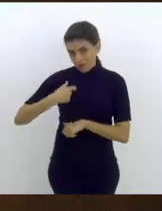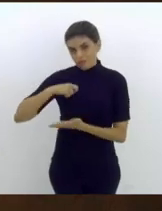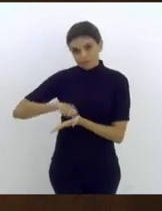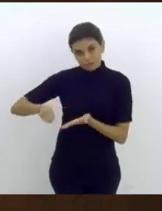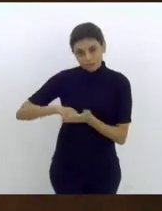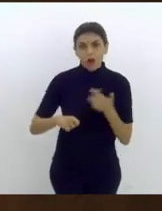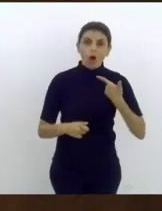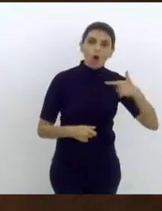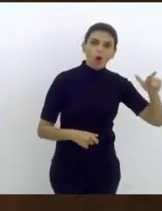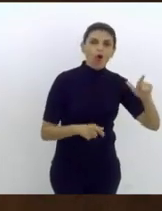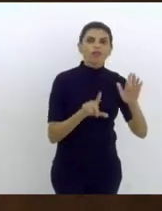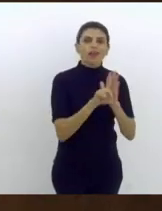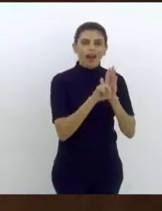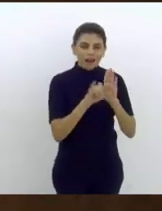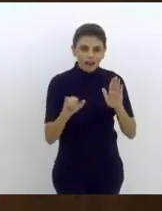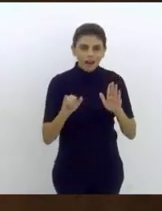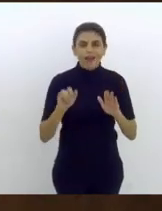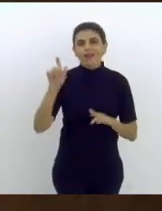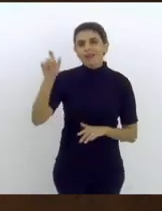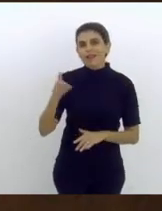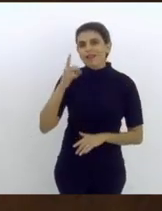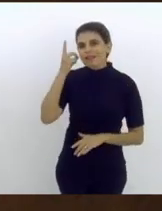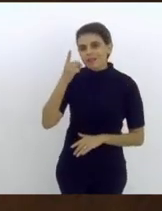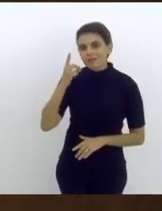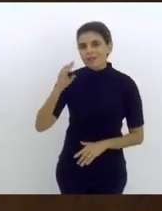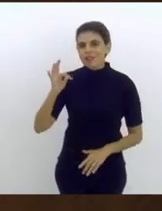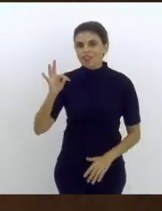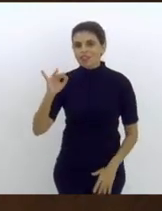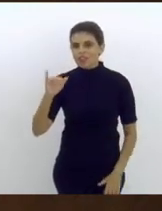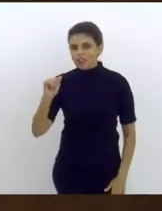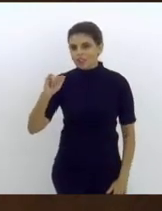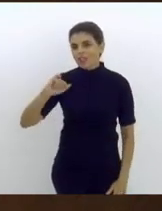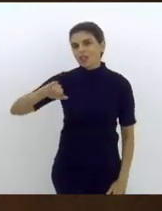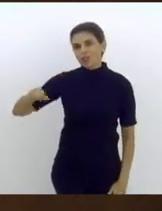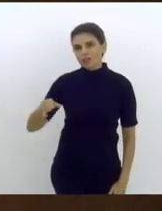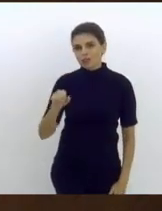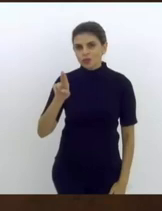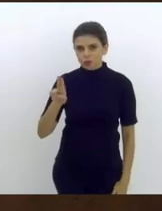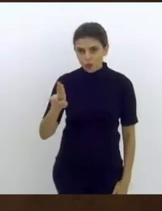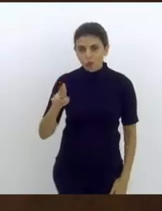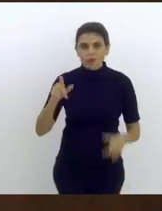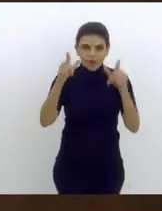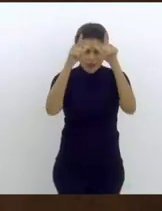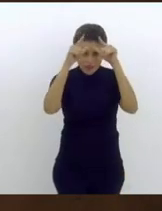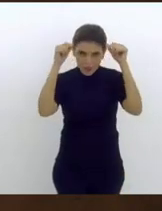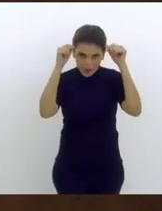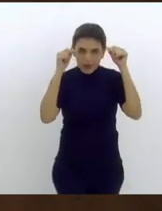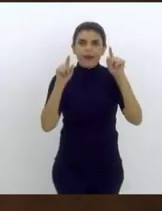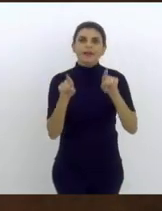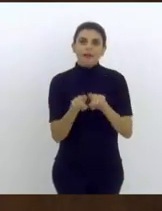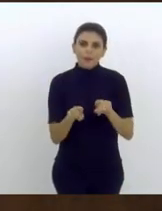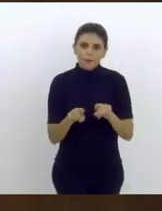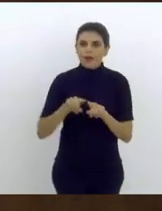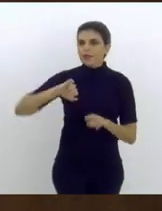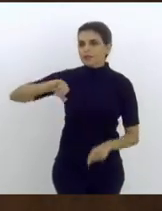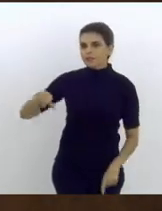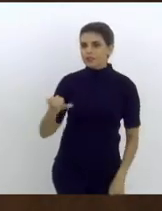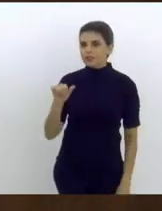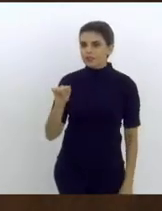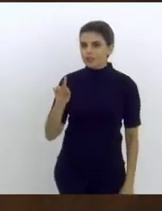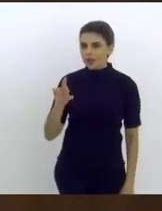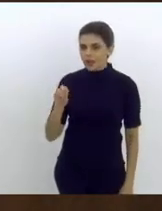a outra lei é de autoria do deputada tia Ju Deputado Valdete Carneiro enfermeira Rejane Jair Oliveira